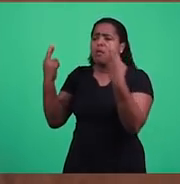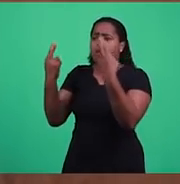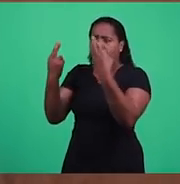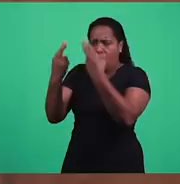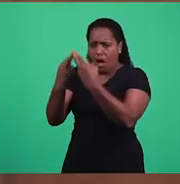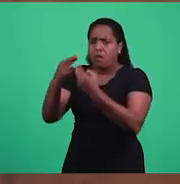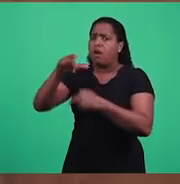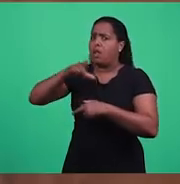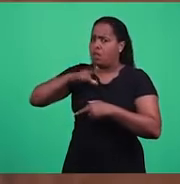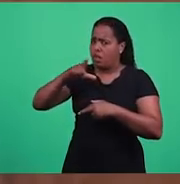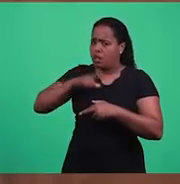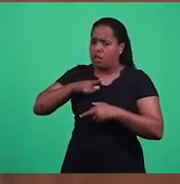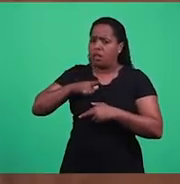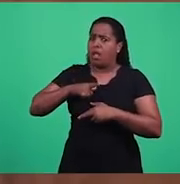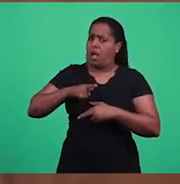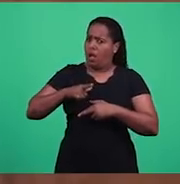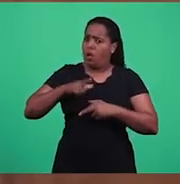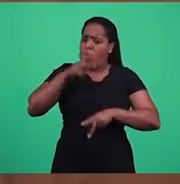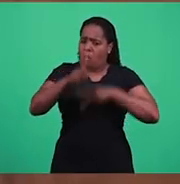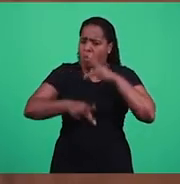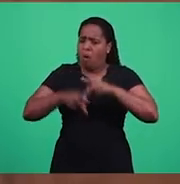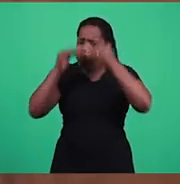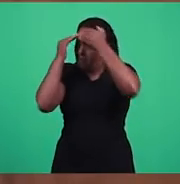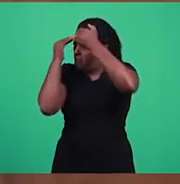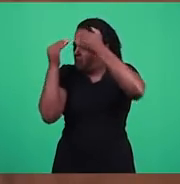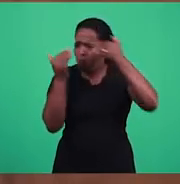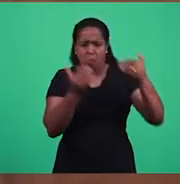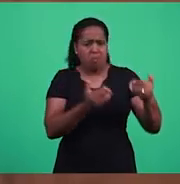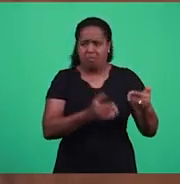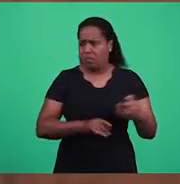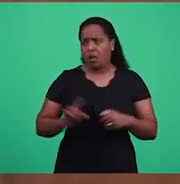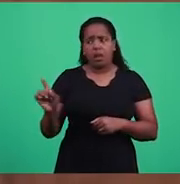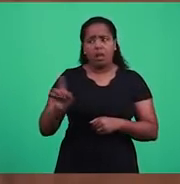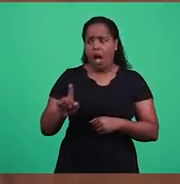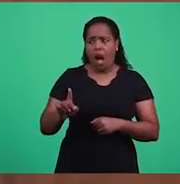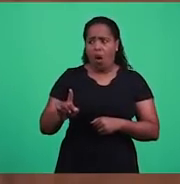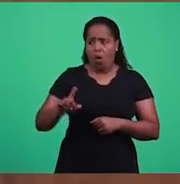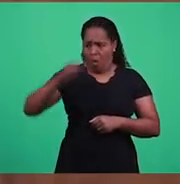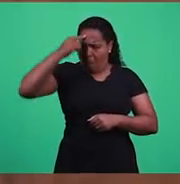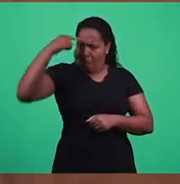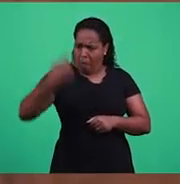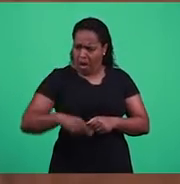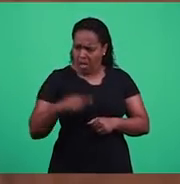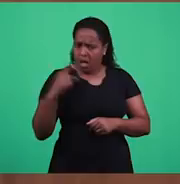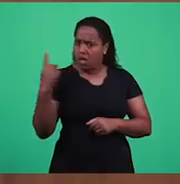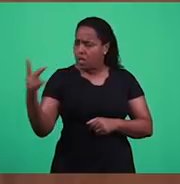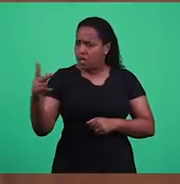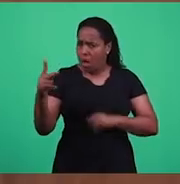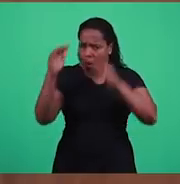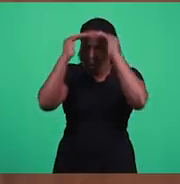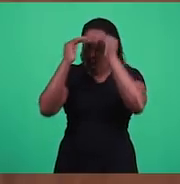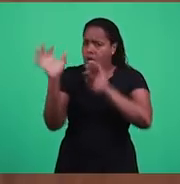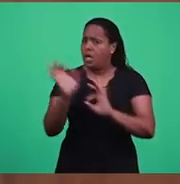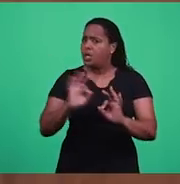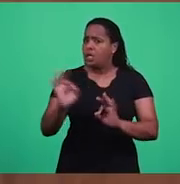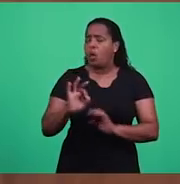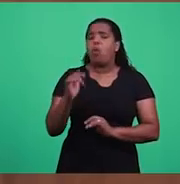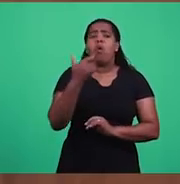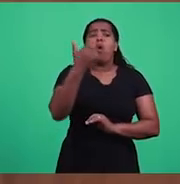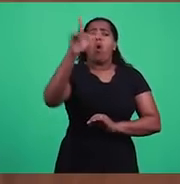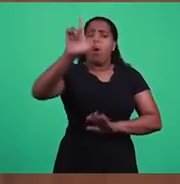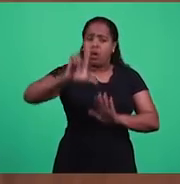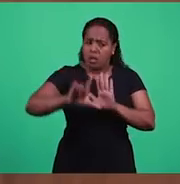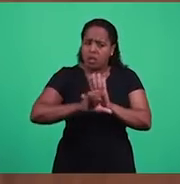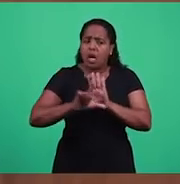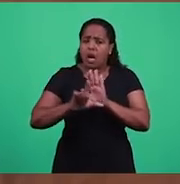povo que, ó, não te obedece, não cumpre as suas ordens, tem outra lei, e eu acho